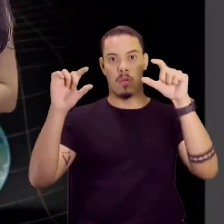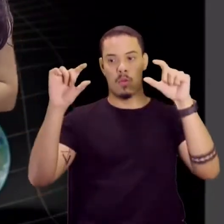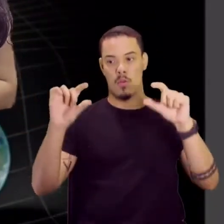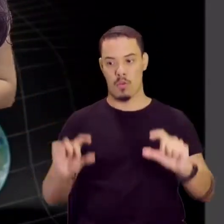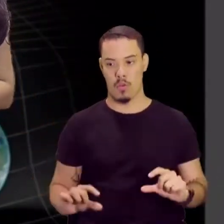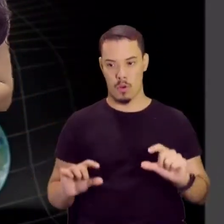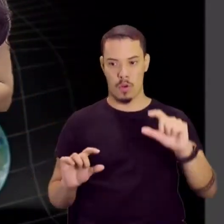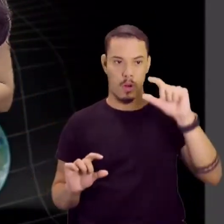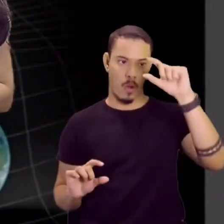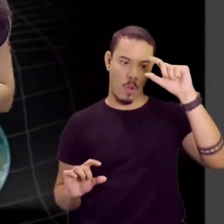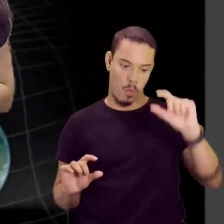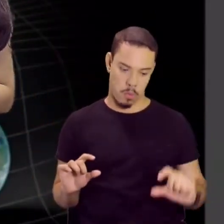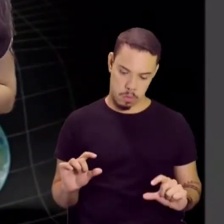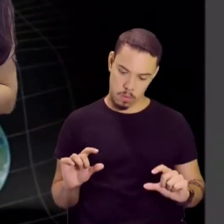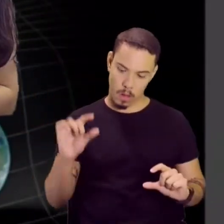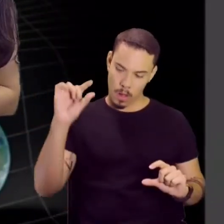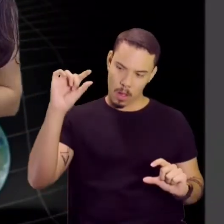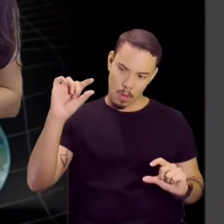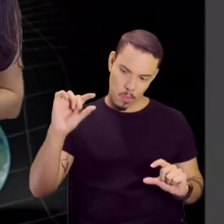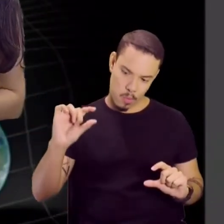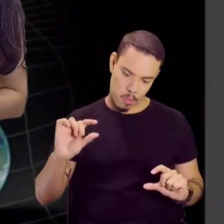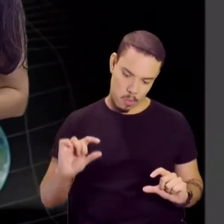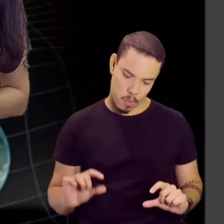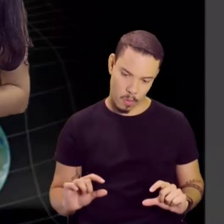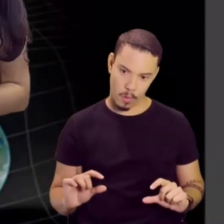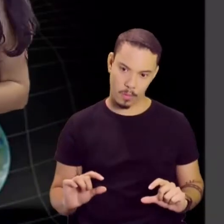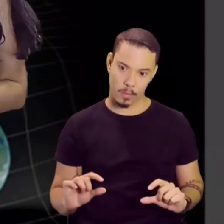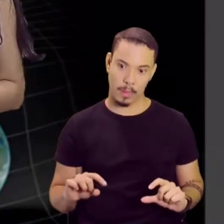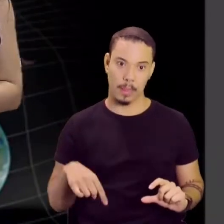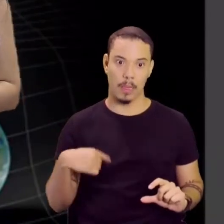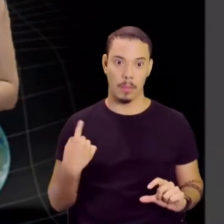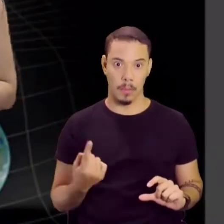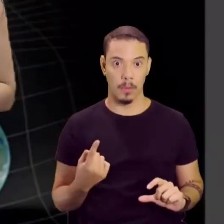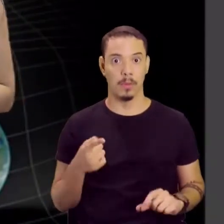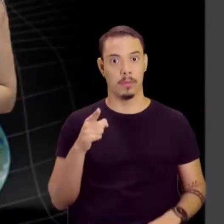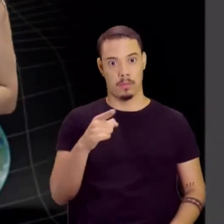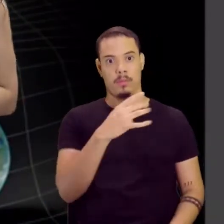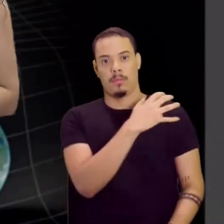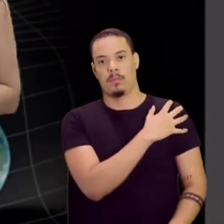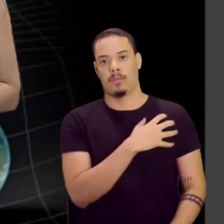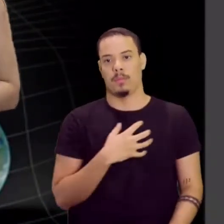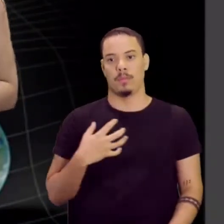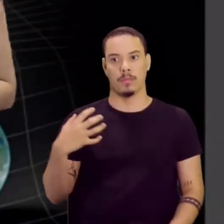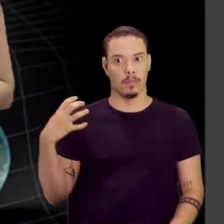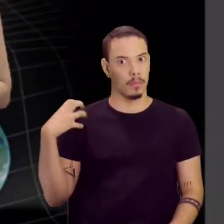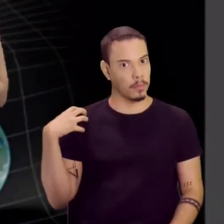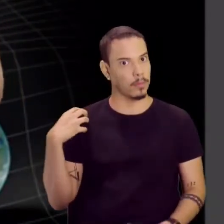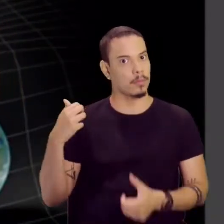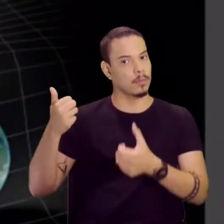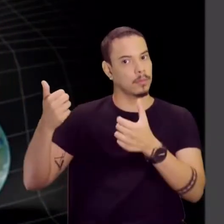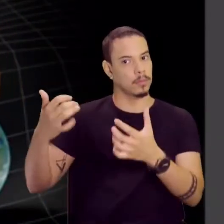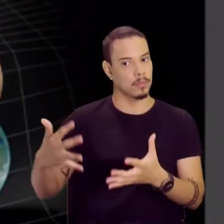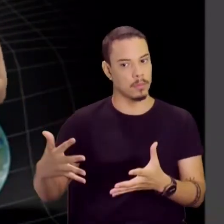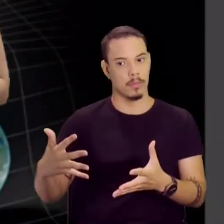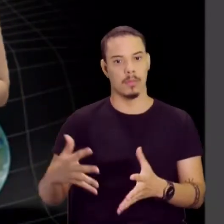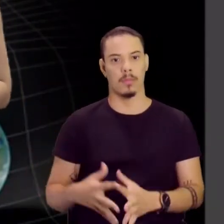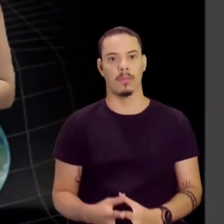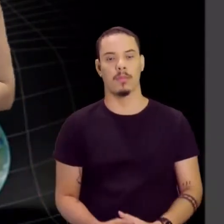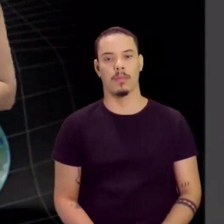diria que o pesado chegava primeiro ao solo Sim. do que o leve. Isso Aristóteles falou. Aristóteles, Vamos exatamente. voltar lá